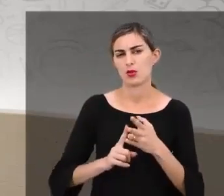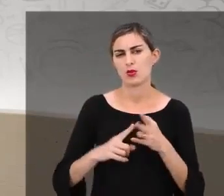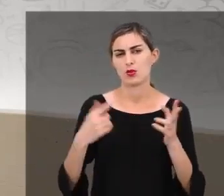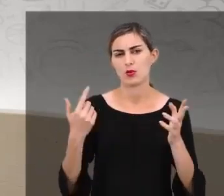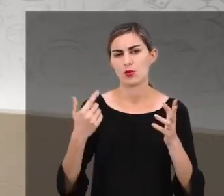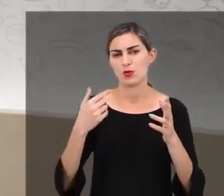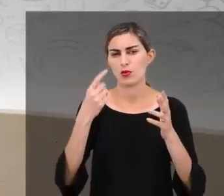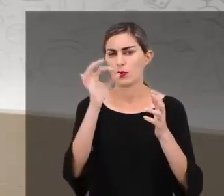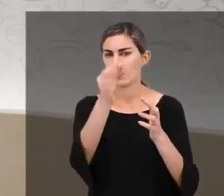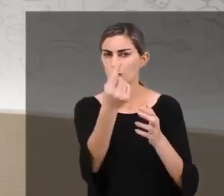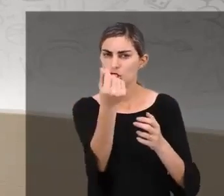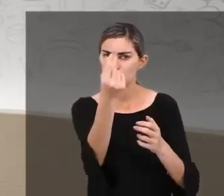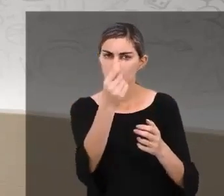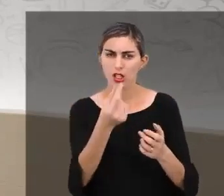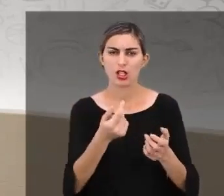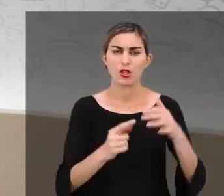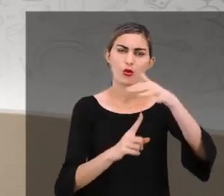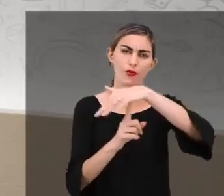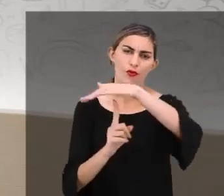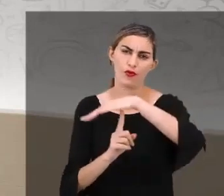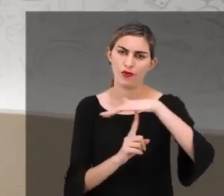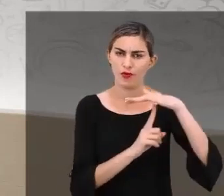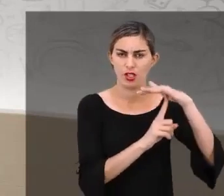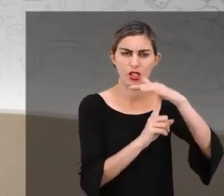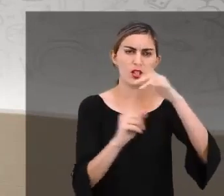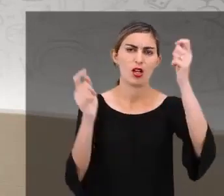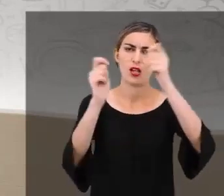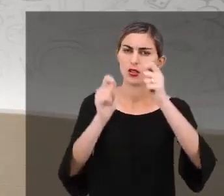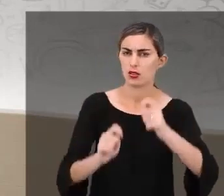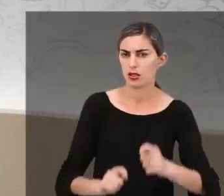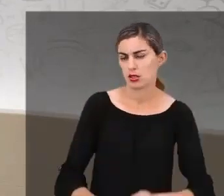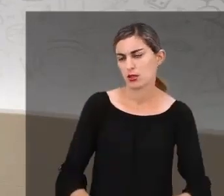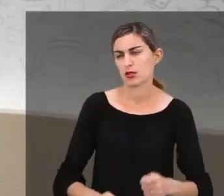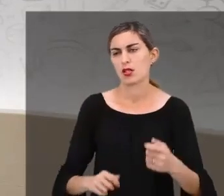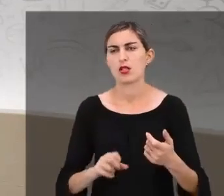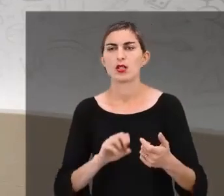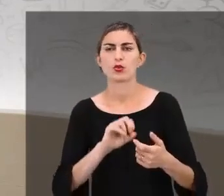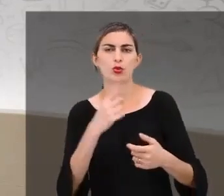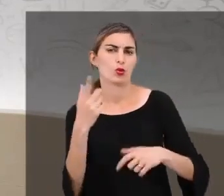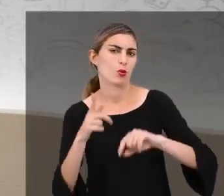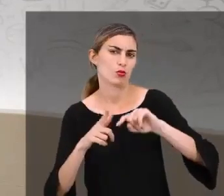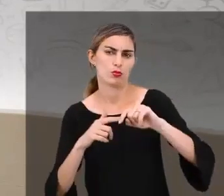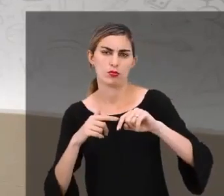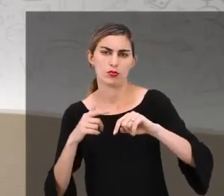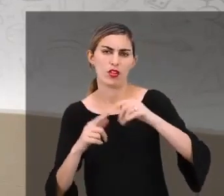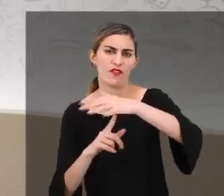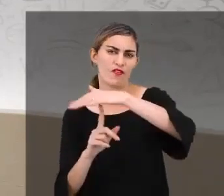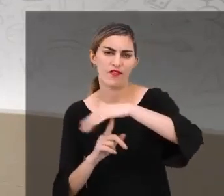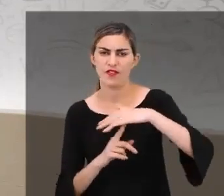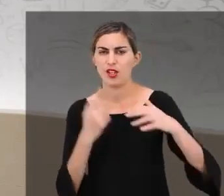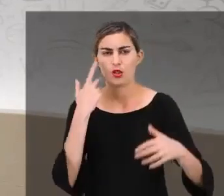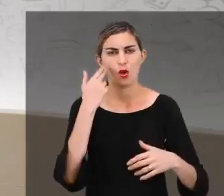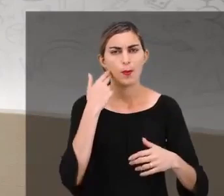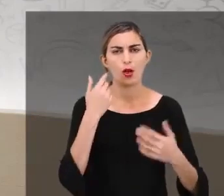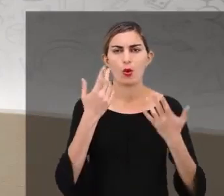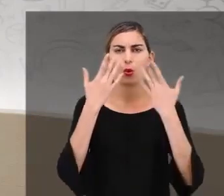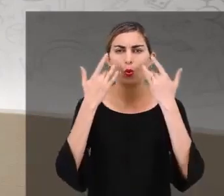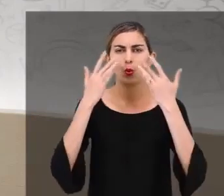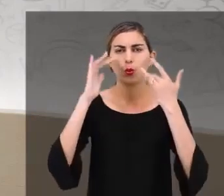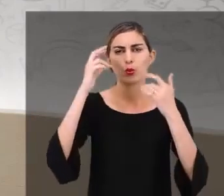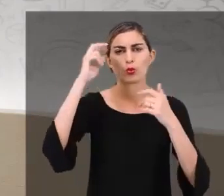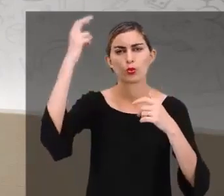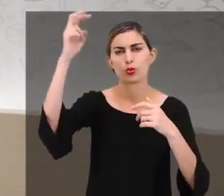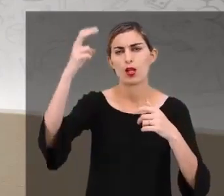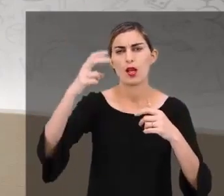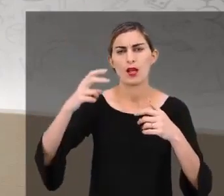de moedas, por exemplo, as feiras, seja de artesanato, ou feiras típicas também, eventos culturais,